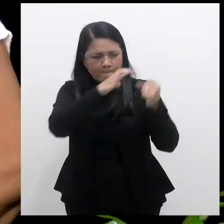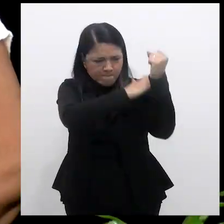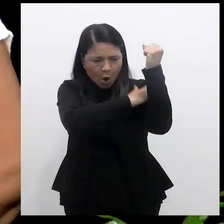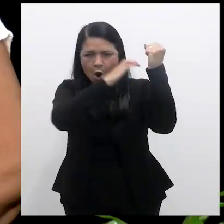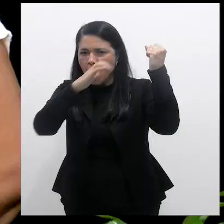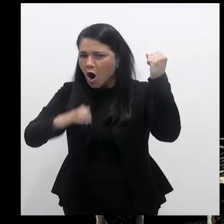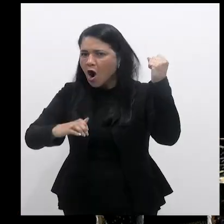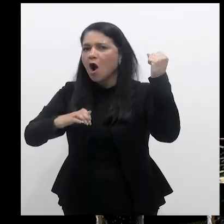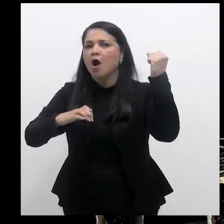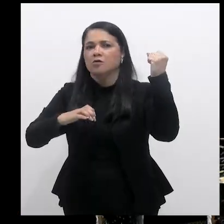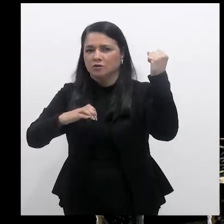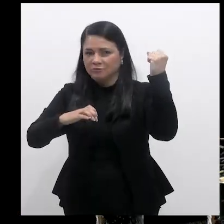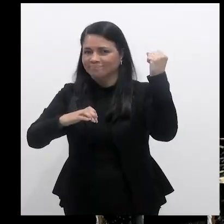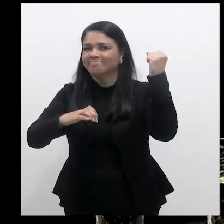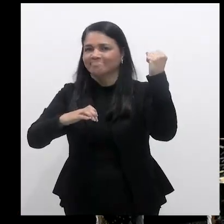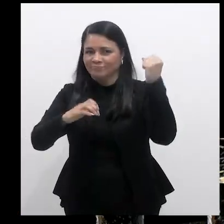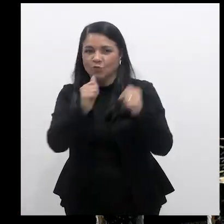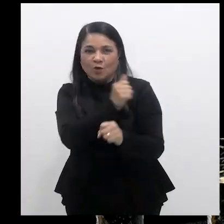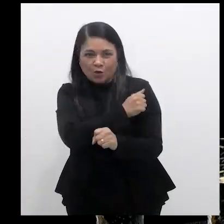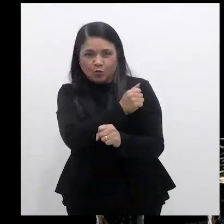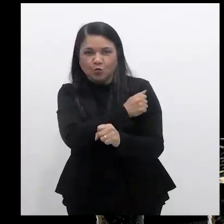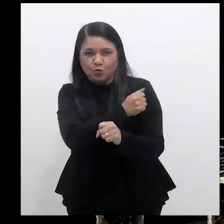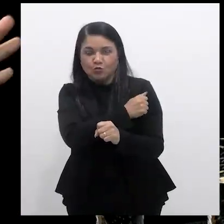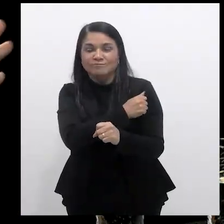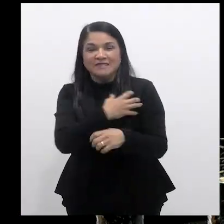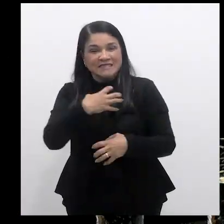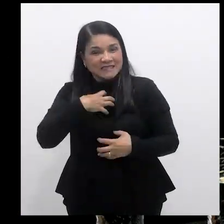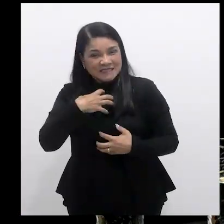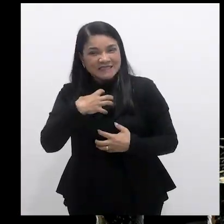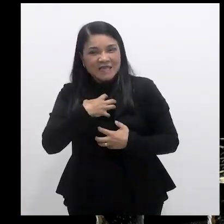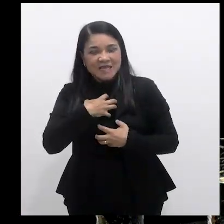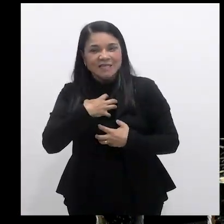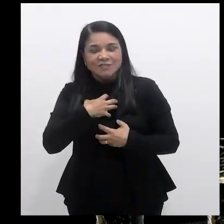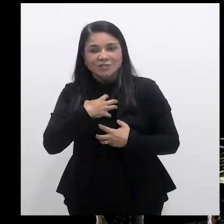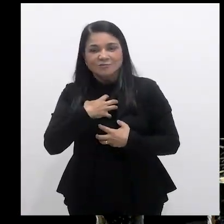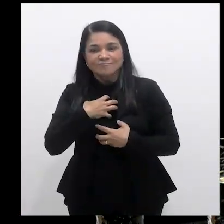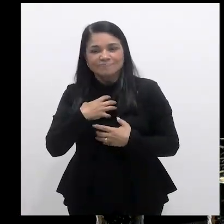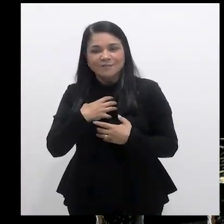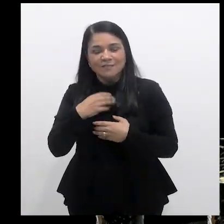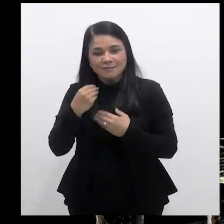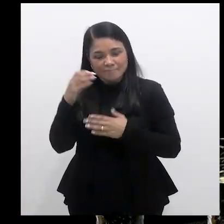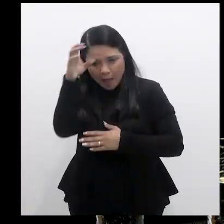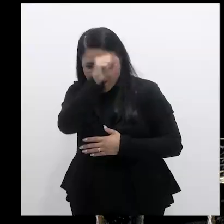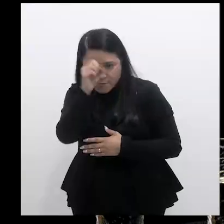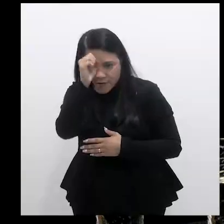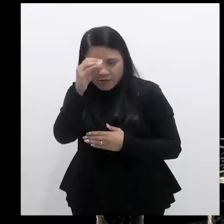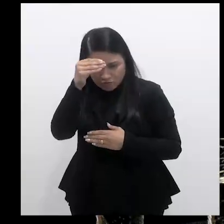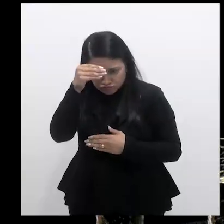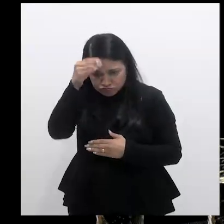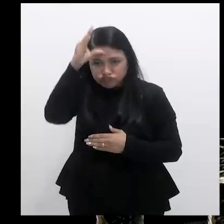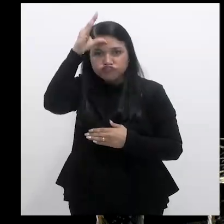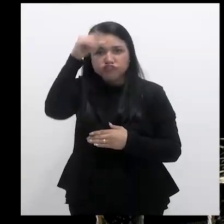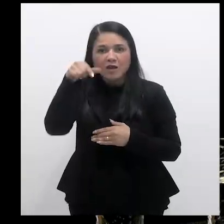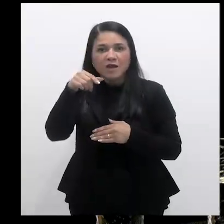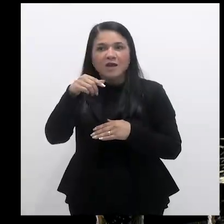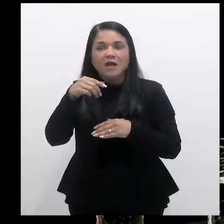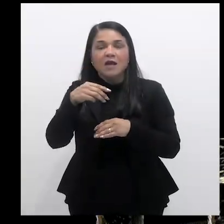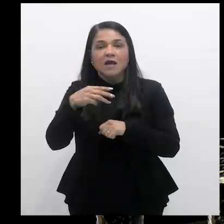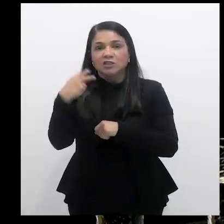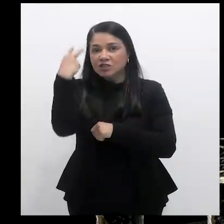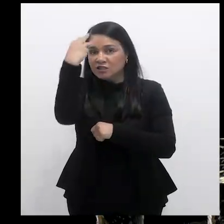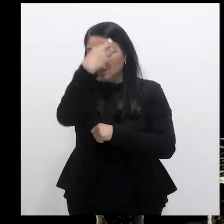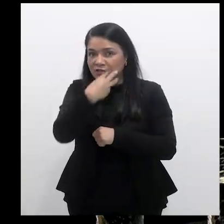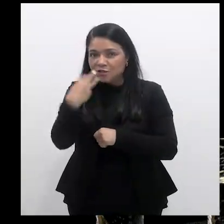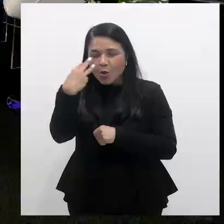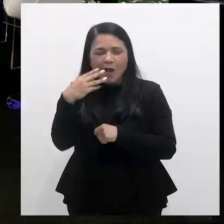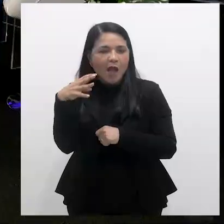isso empodera muito eles. Sim. E eles ficam, assim, muito imersos nesse conhecimento e as 3